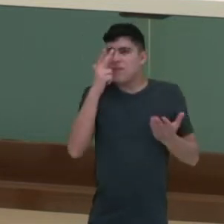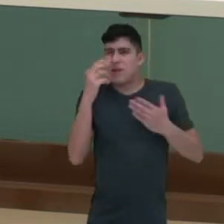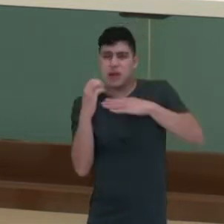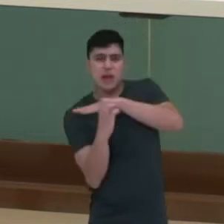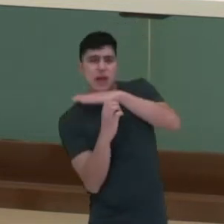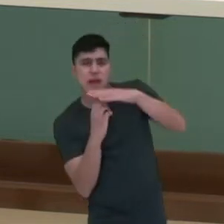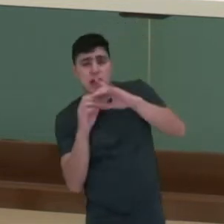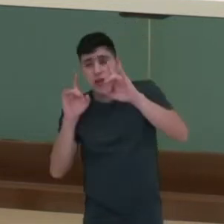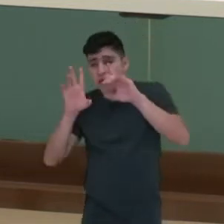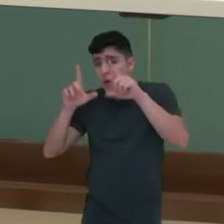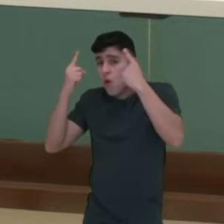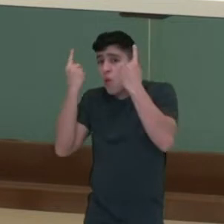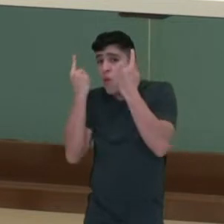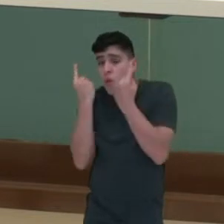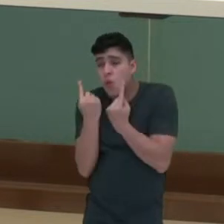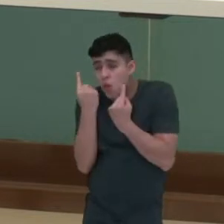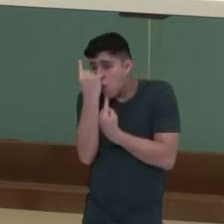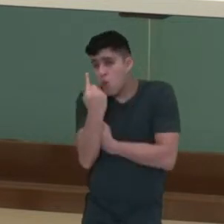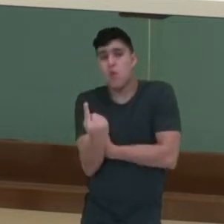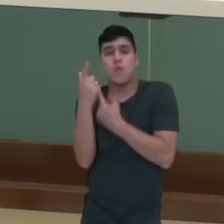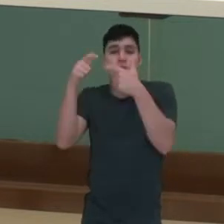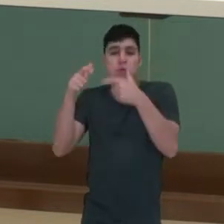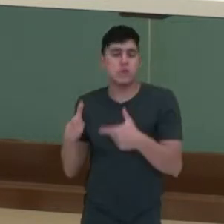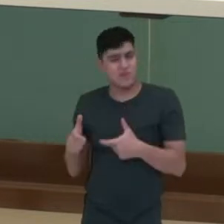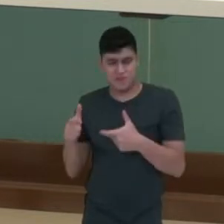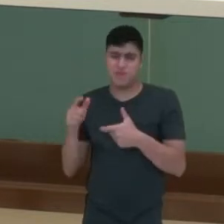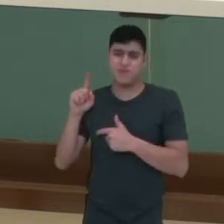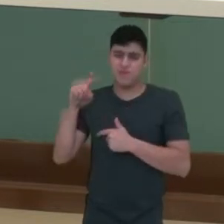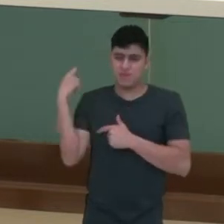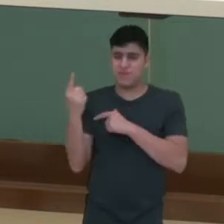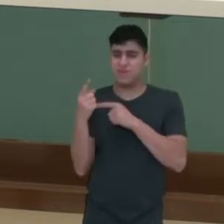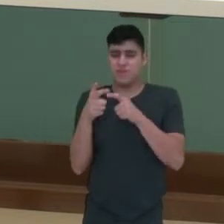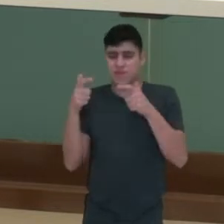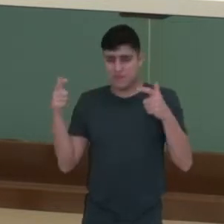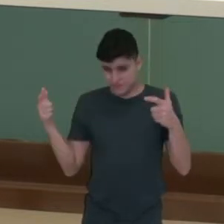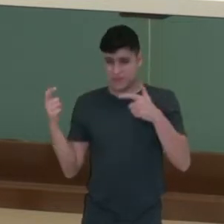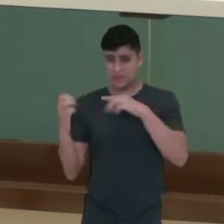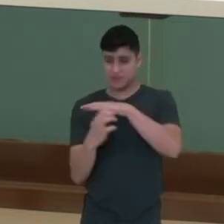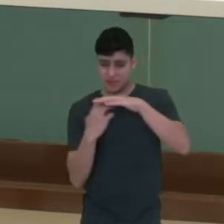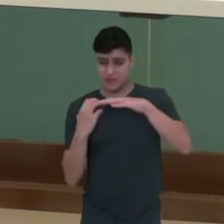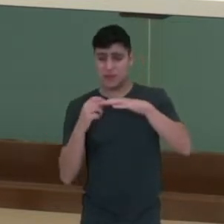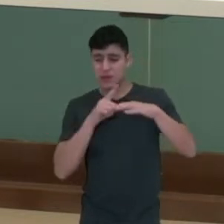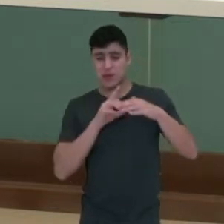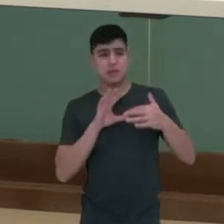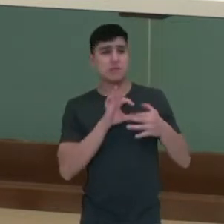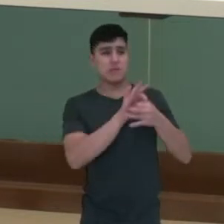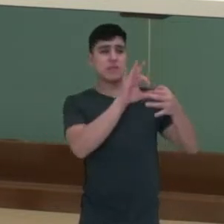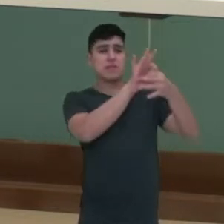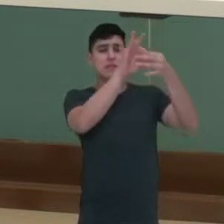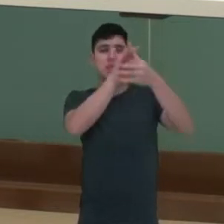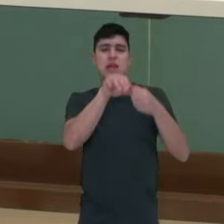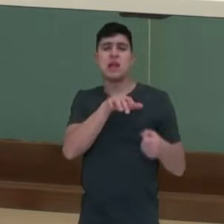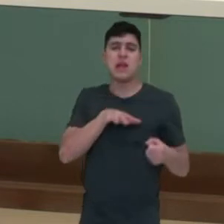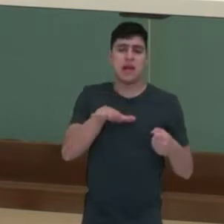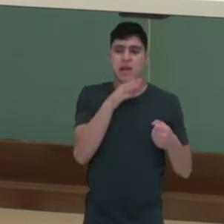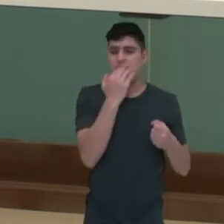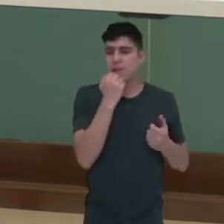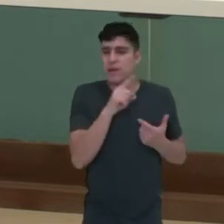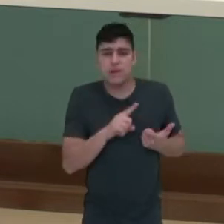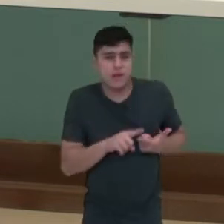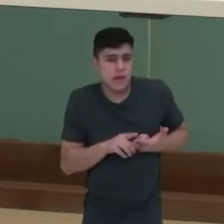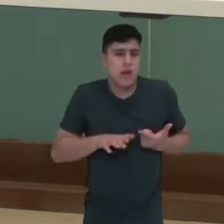não é assim das grandes em todos os setores, seja setor alimentício,